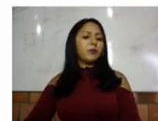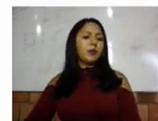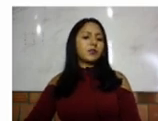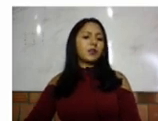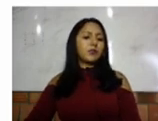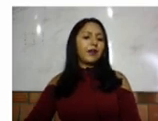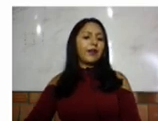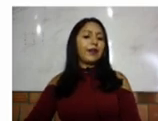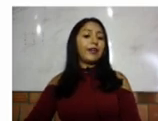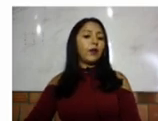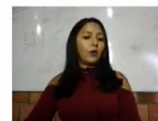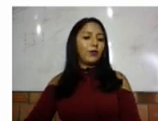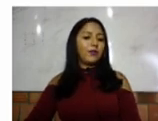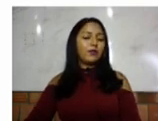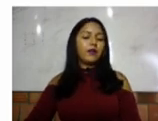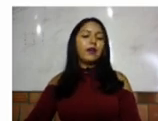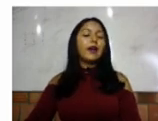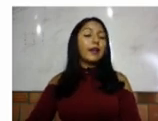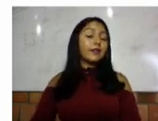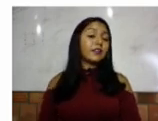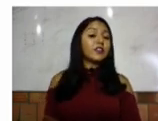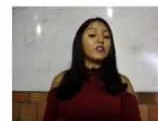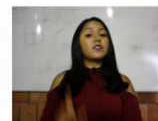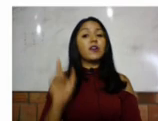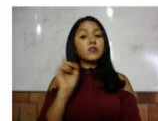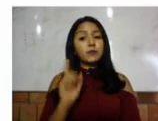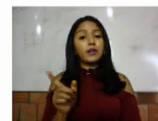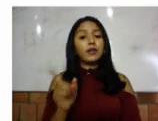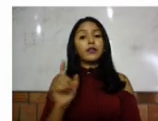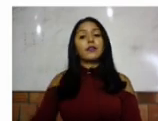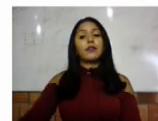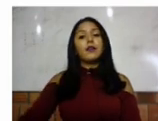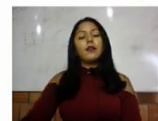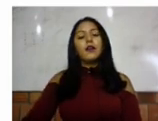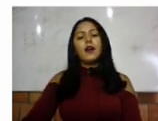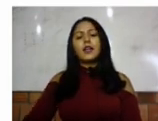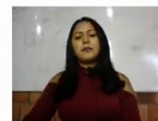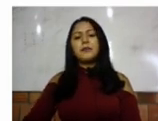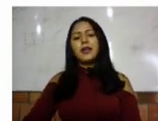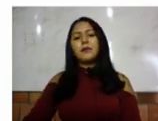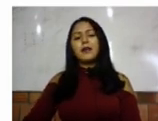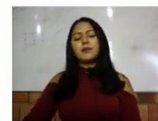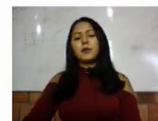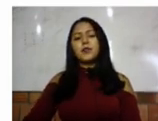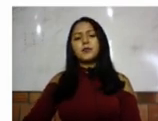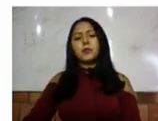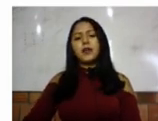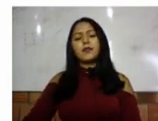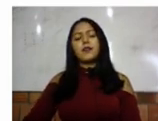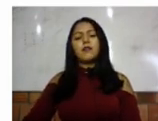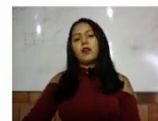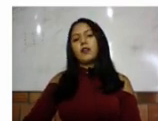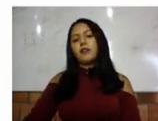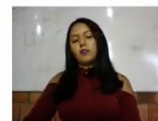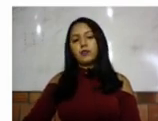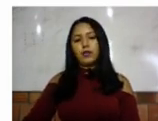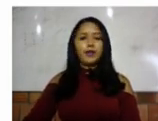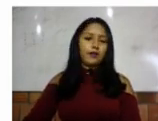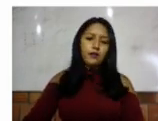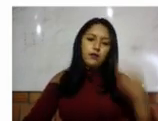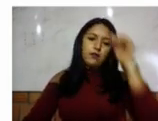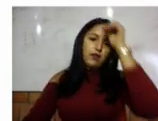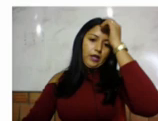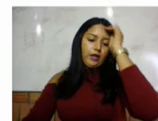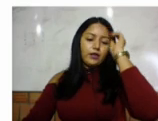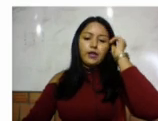ir então eu não posso muito bem lerio existem inclusive alguns países aqui bem mesmo próximo do brasil que